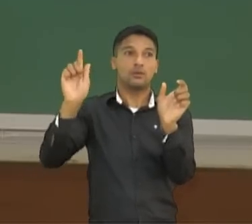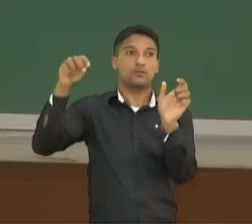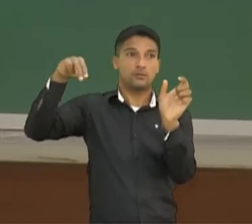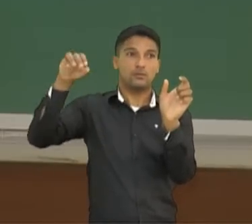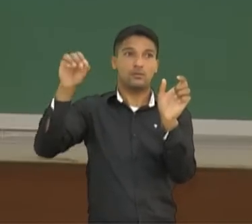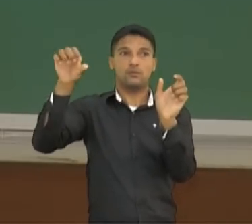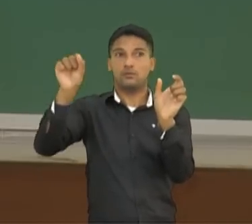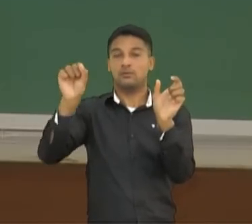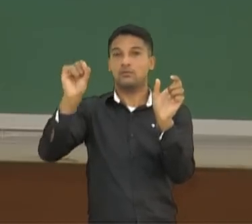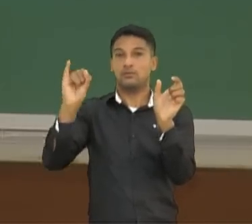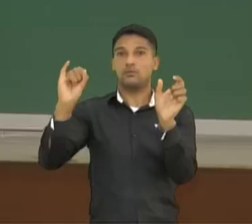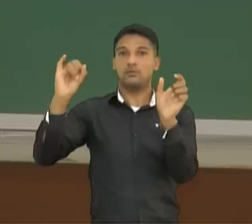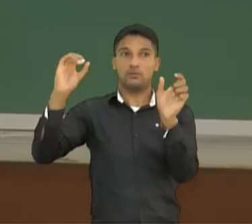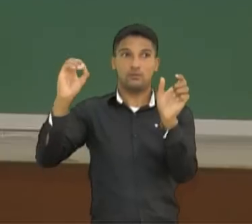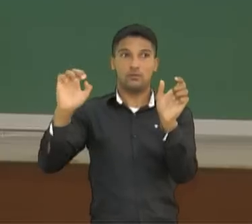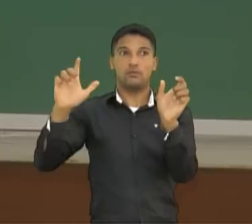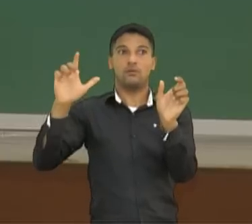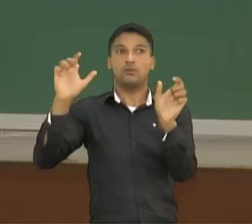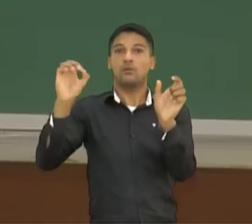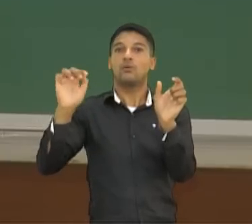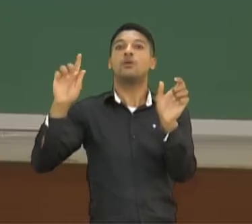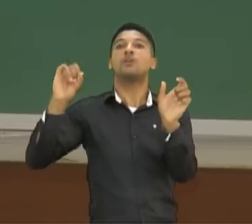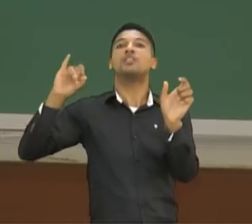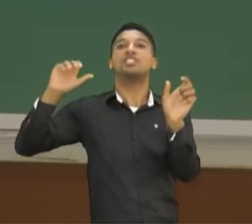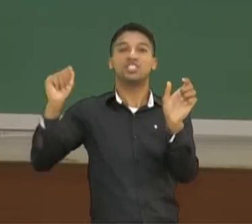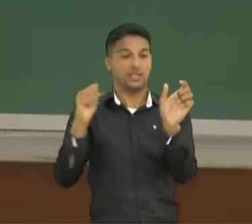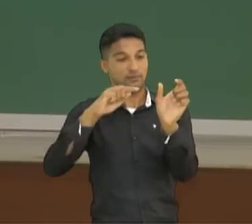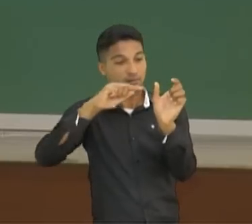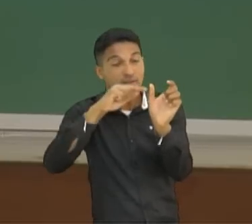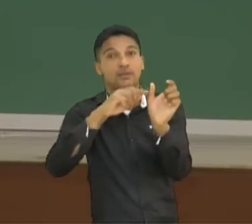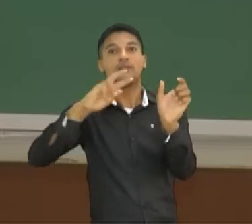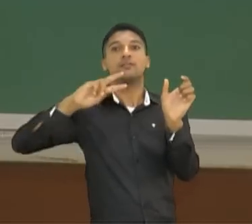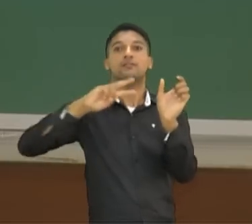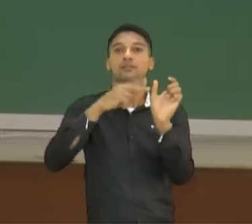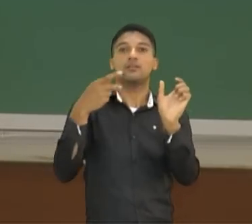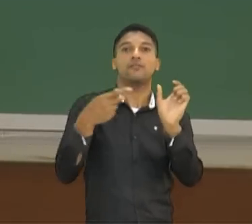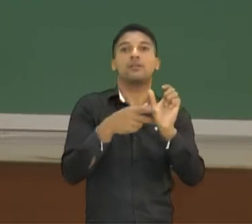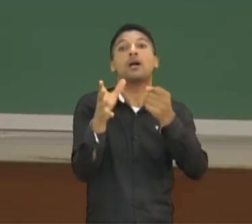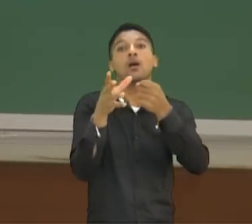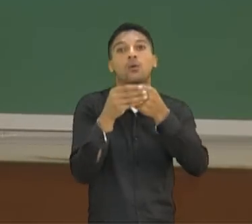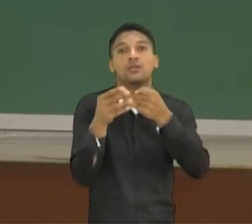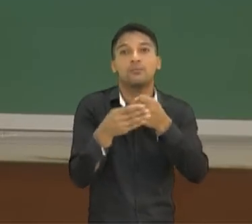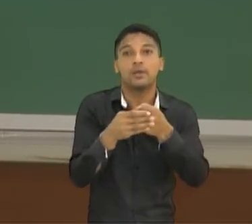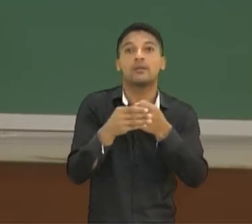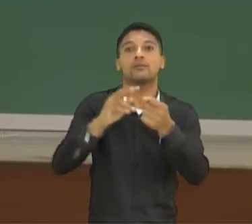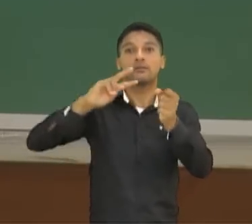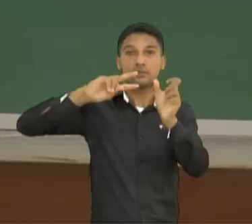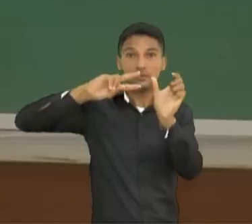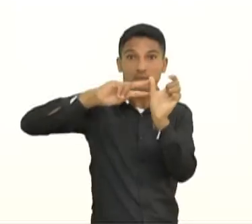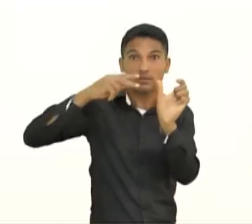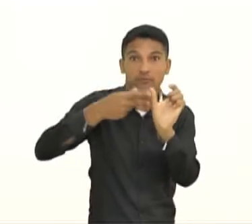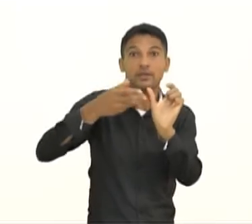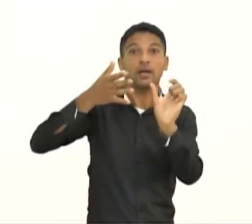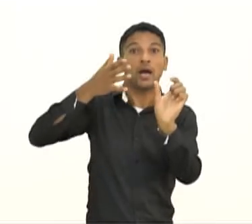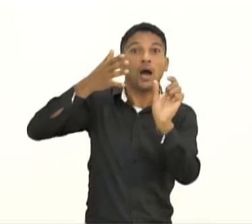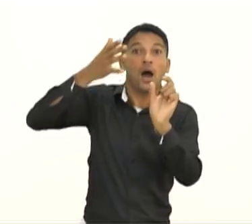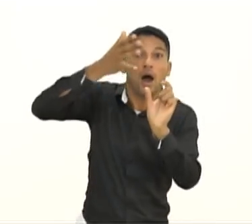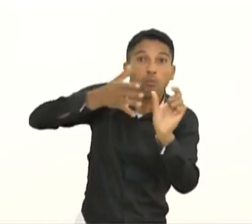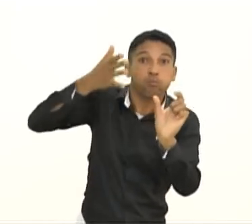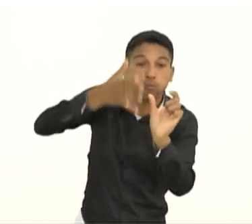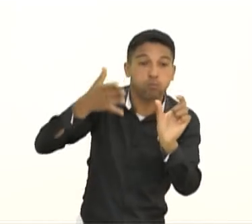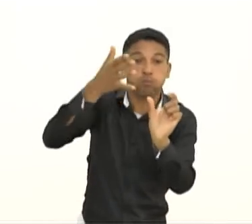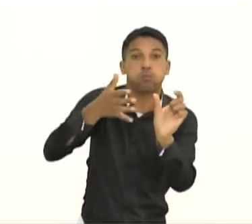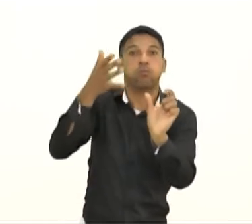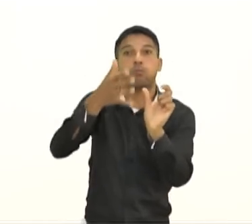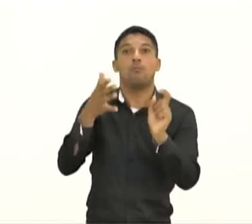conhecimento, né, discurso. E a teoria do conhecimento, na verdade, ela surge lá na Idade